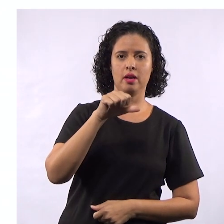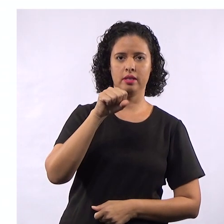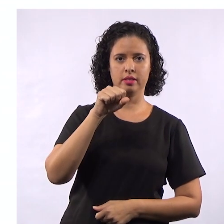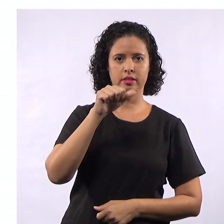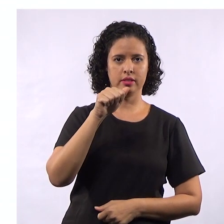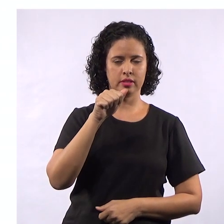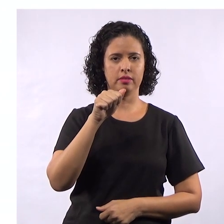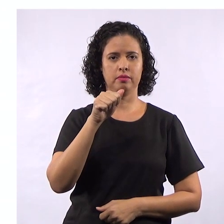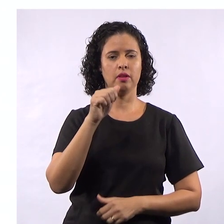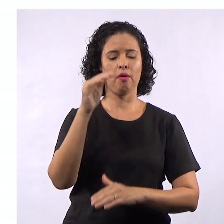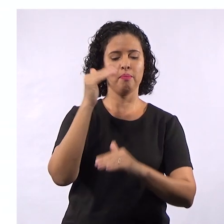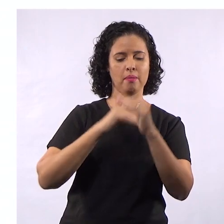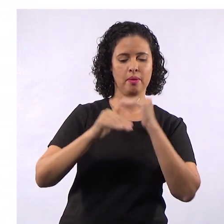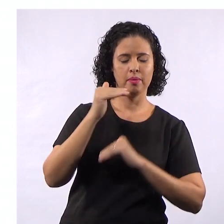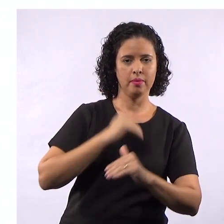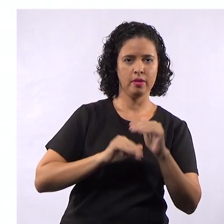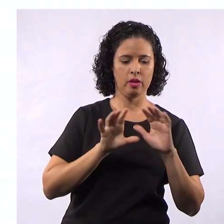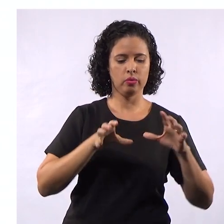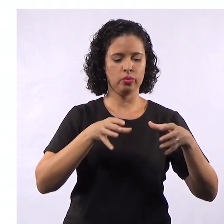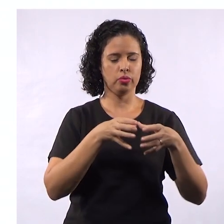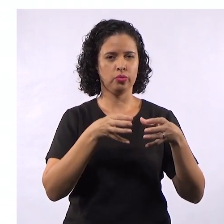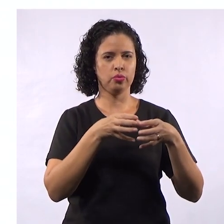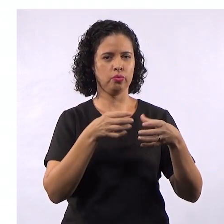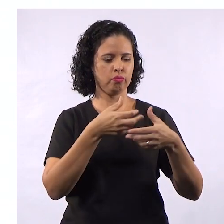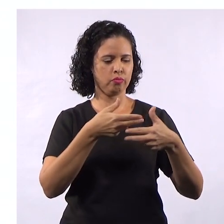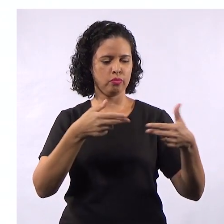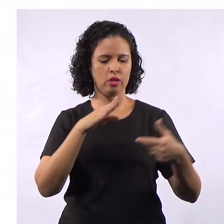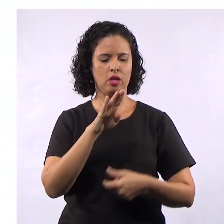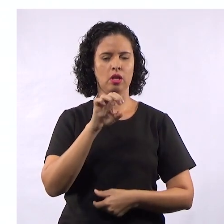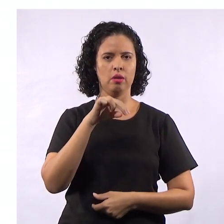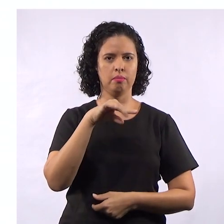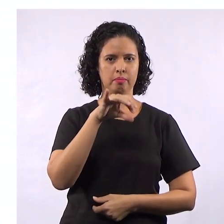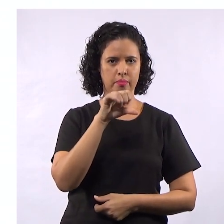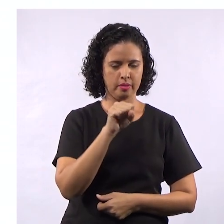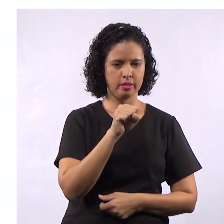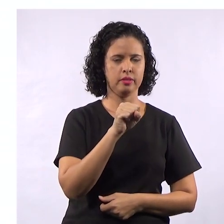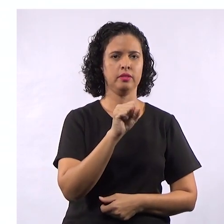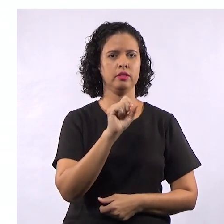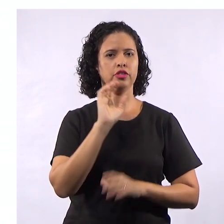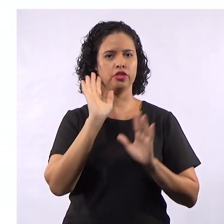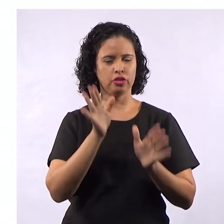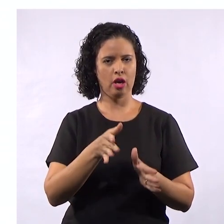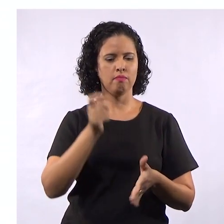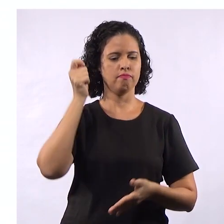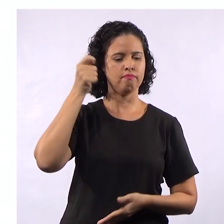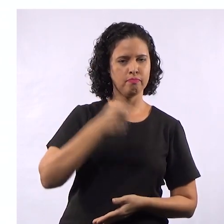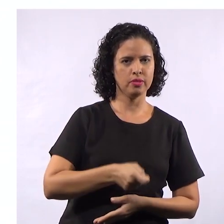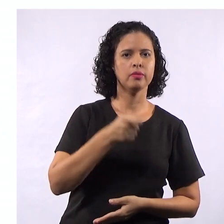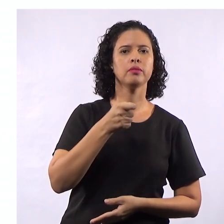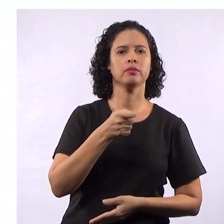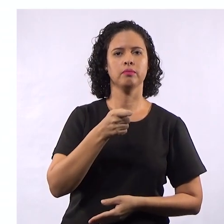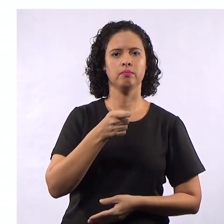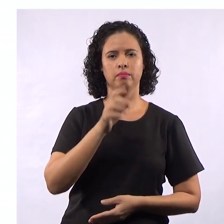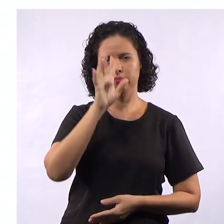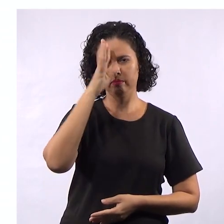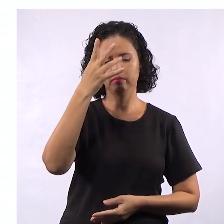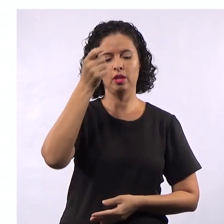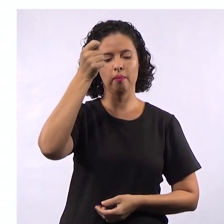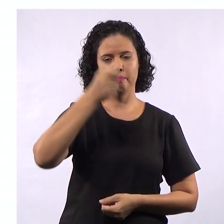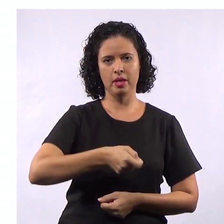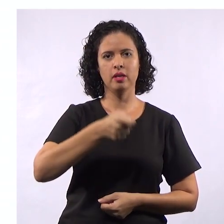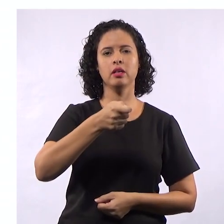dos pais, quem é o herdeiro dessa criança? Então, isso influencia muito aqui no direito de sucessões, tá? Só a título de curiosidade, aí quem tiver